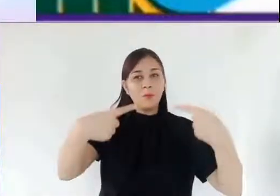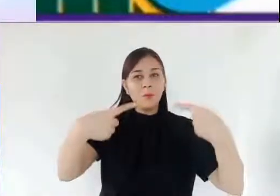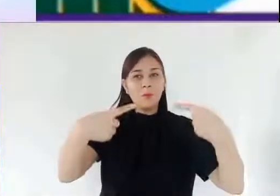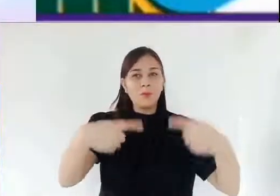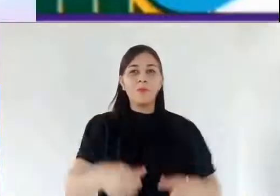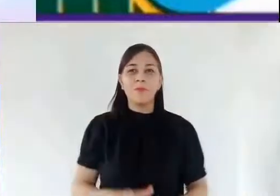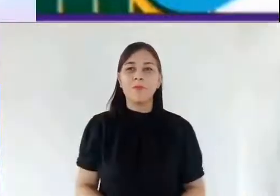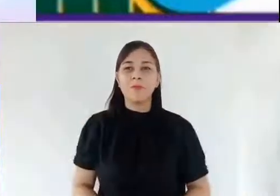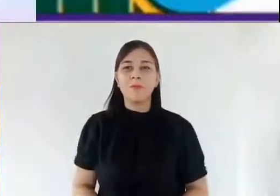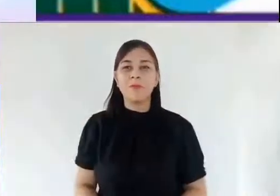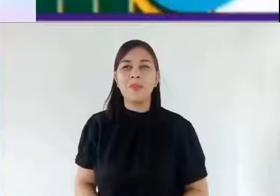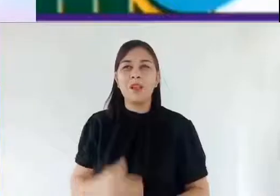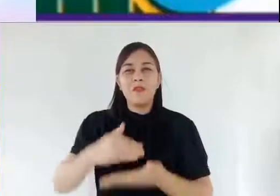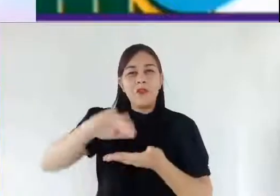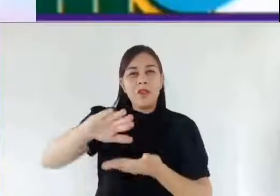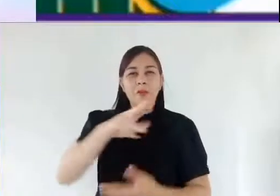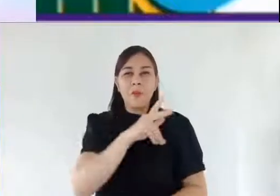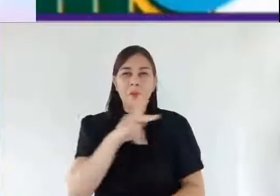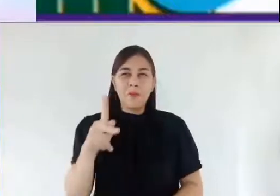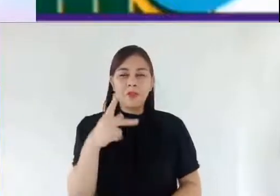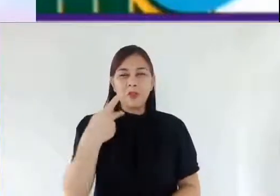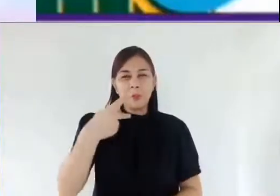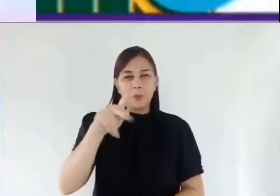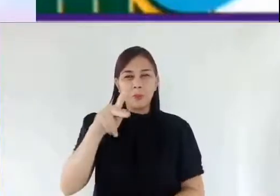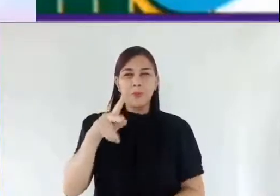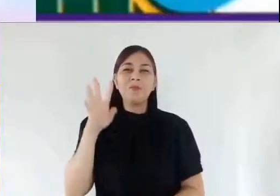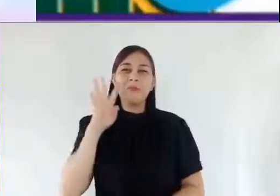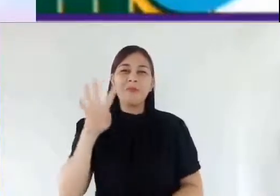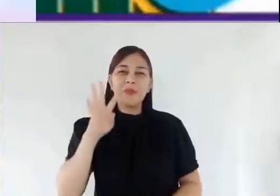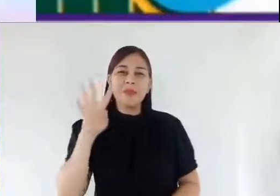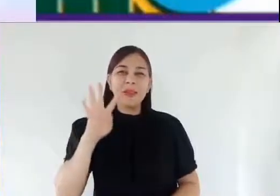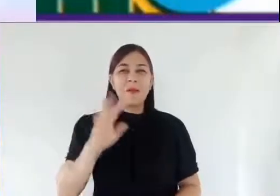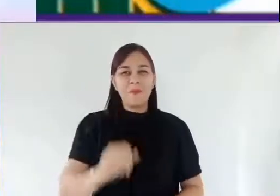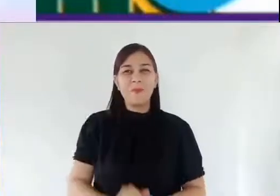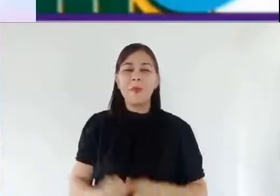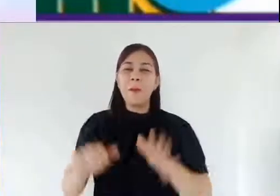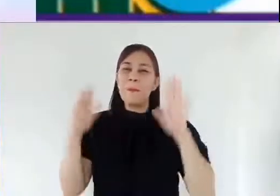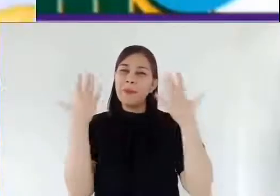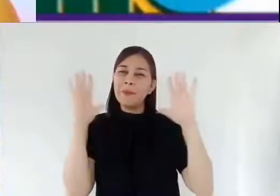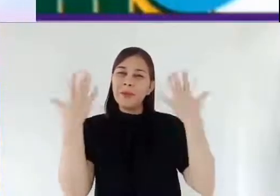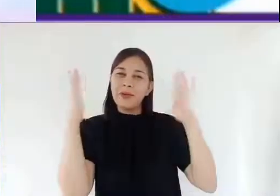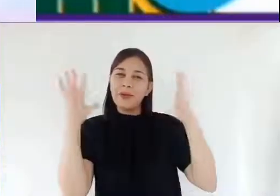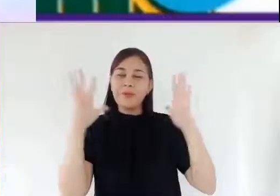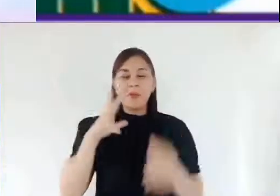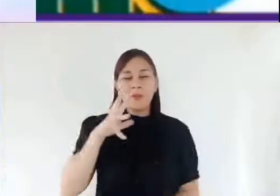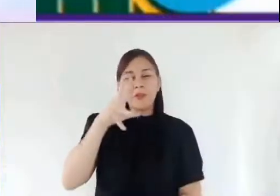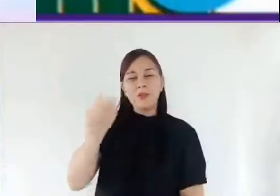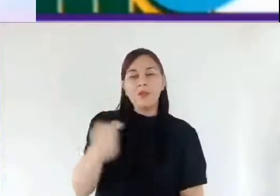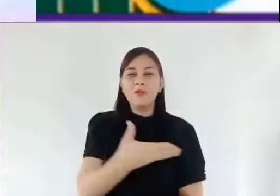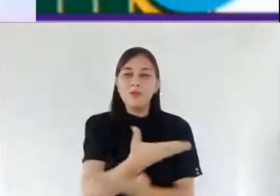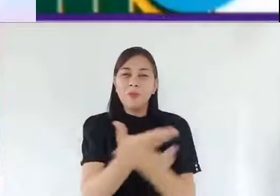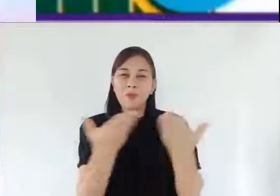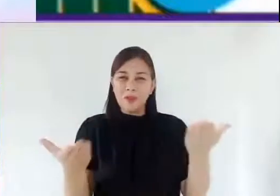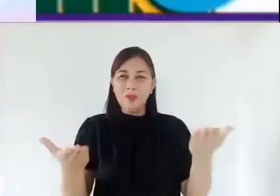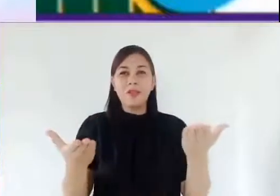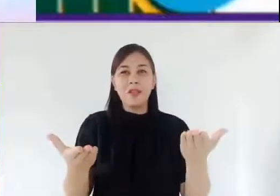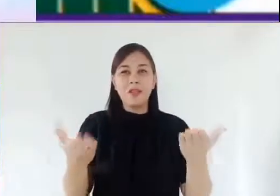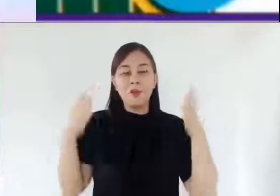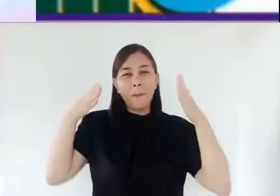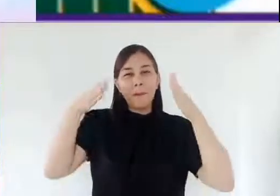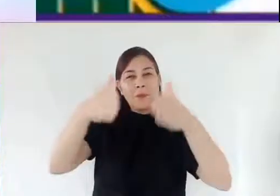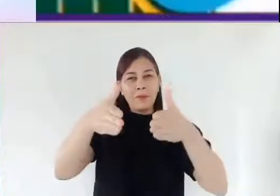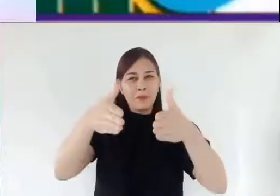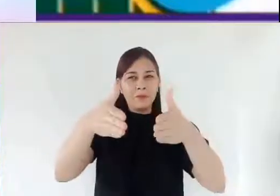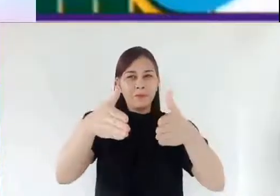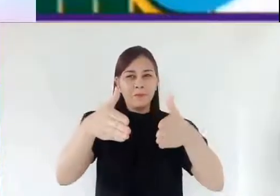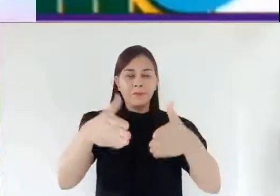desafios, hein? Estão mandando para a sua professora? Que legal, parabéns para todos vocês que estão